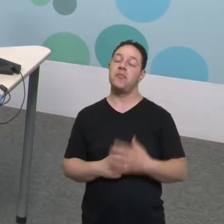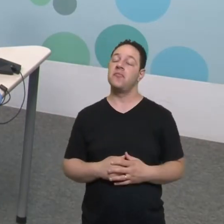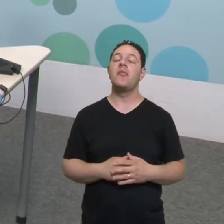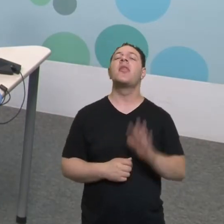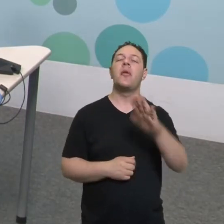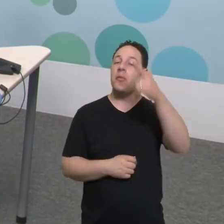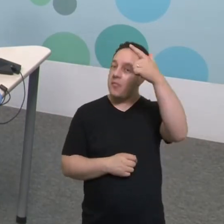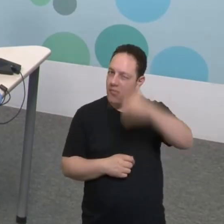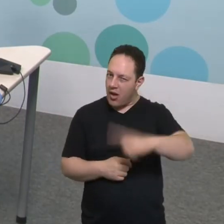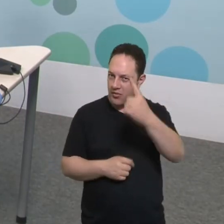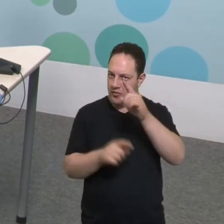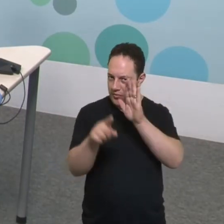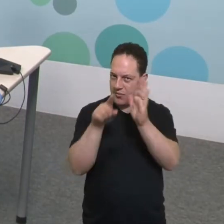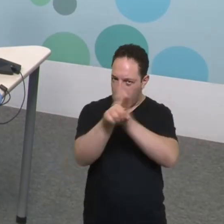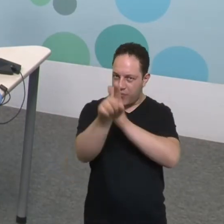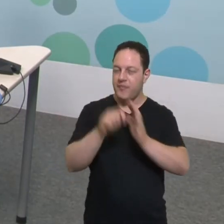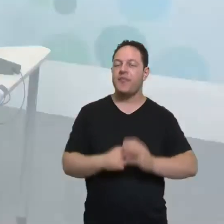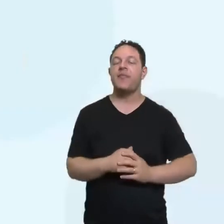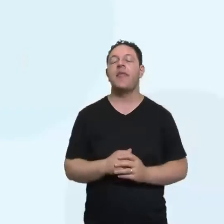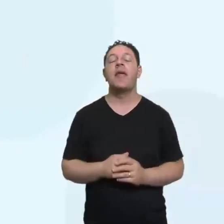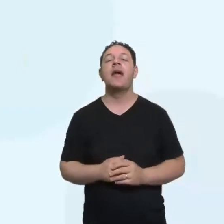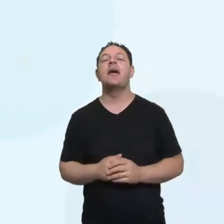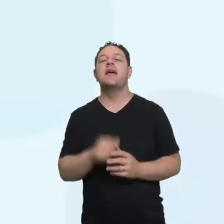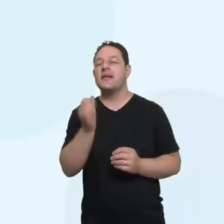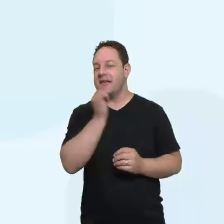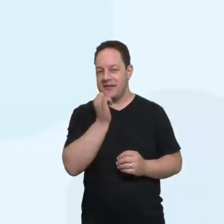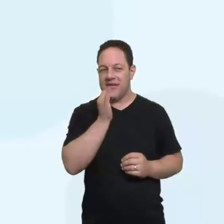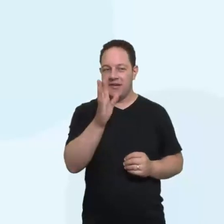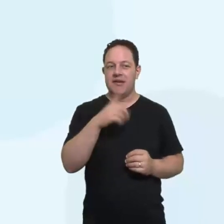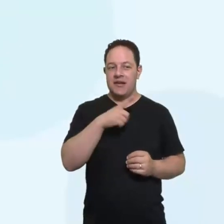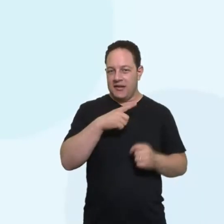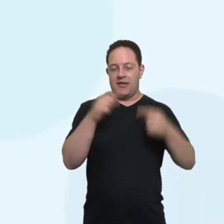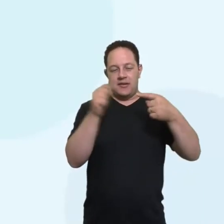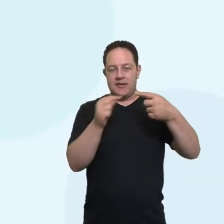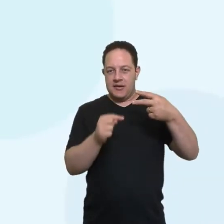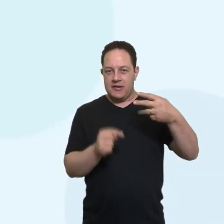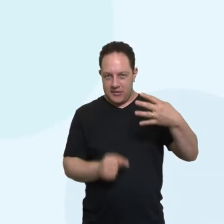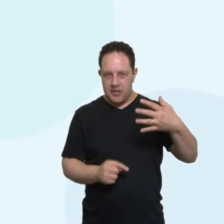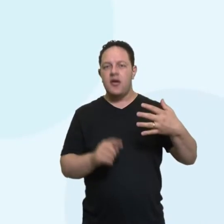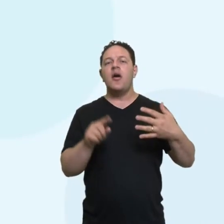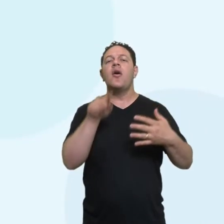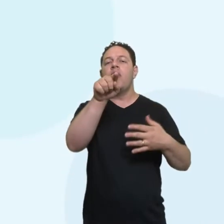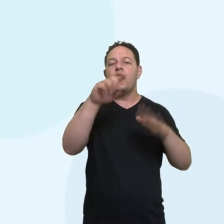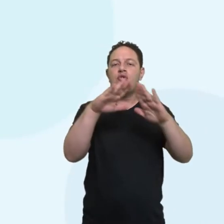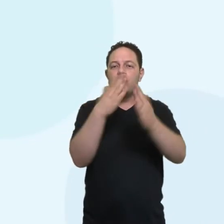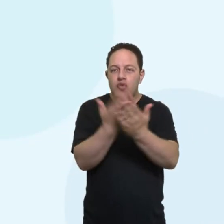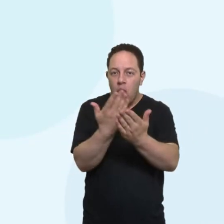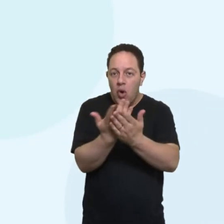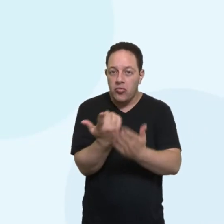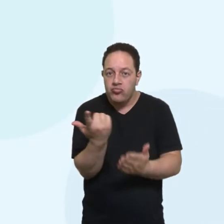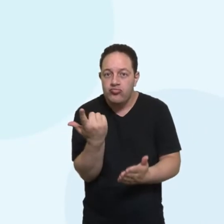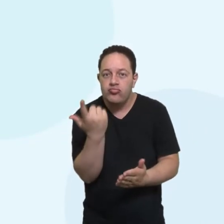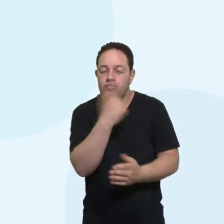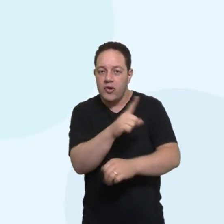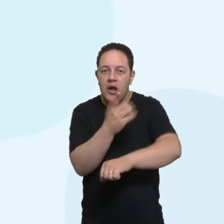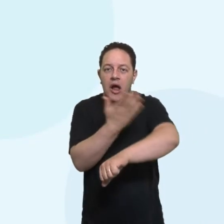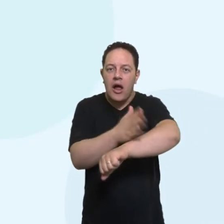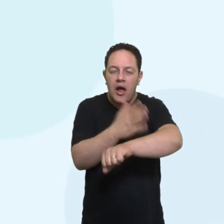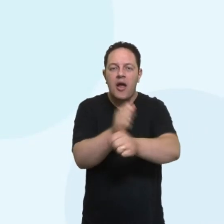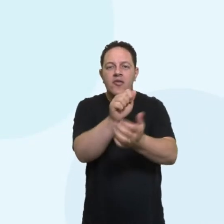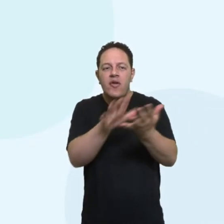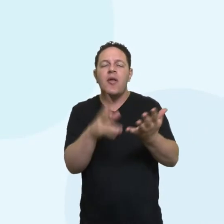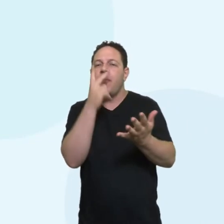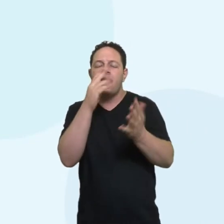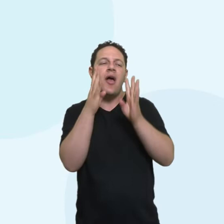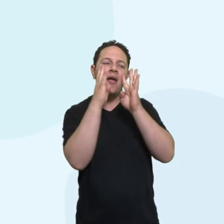interação de acordo com estes agravamentos sua Unidade Escolar conseguiu realizar atividades de acolhimento